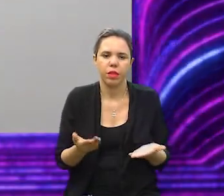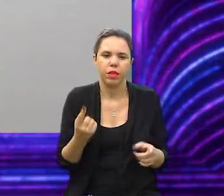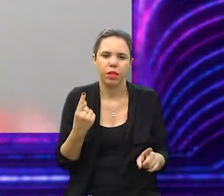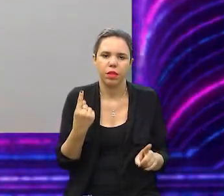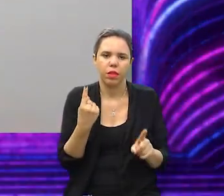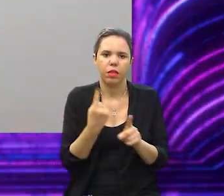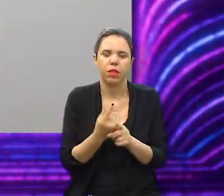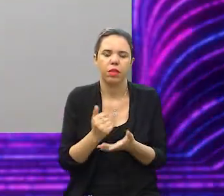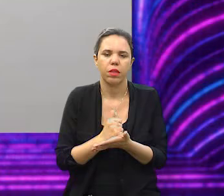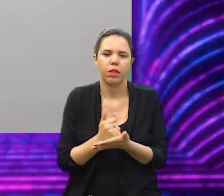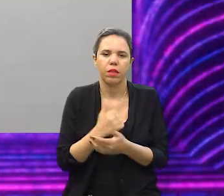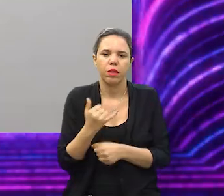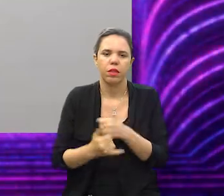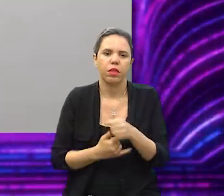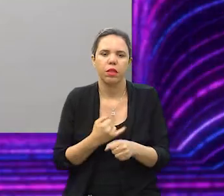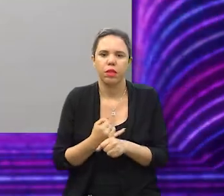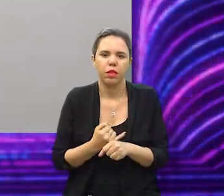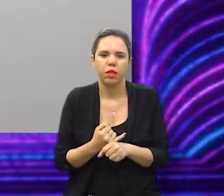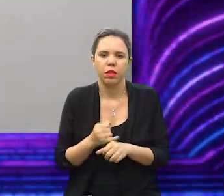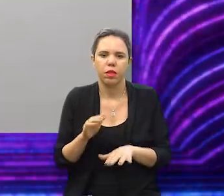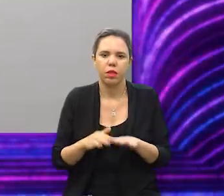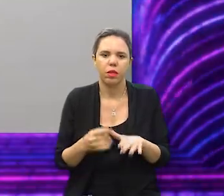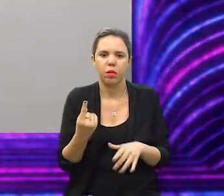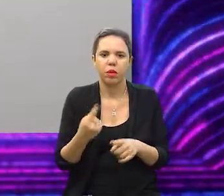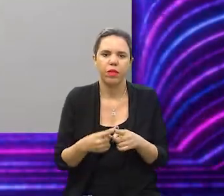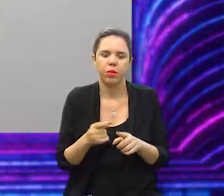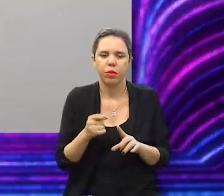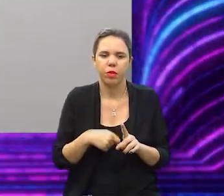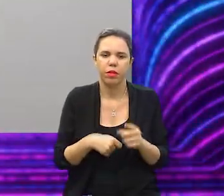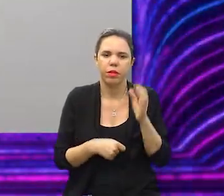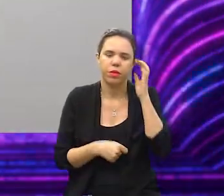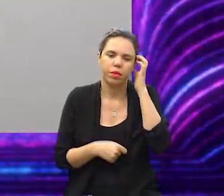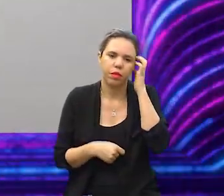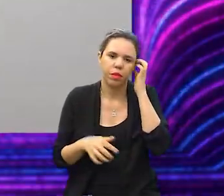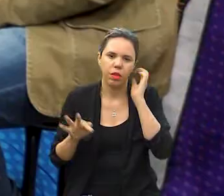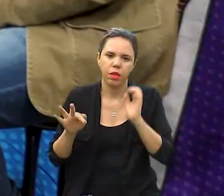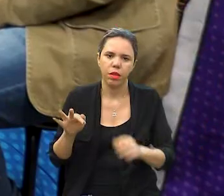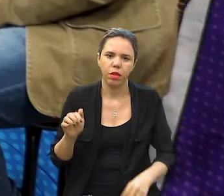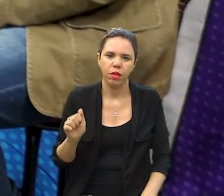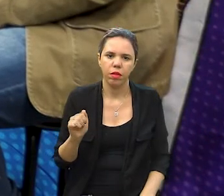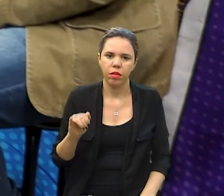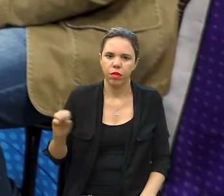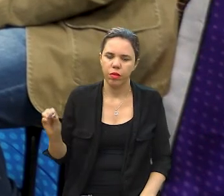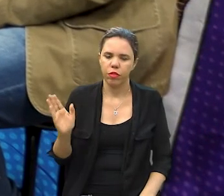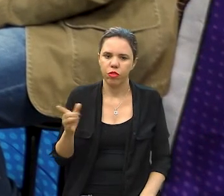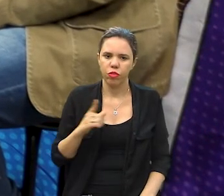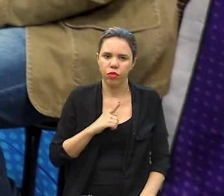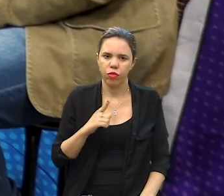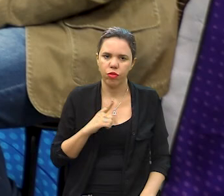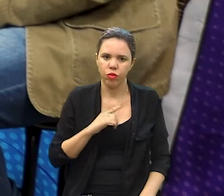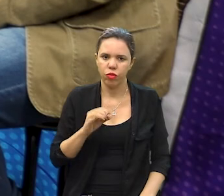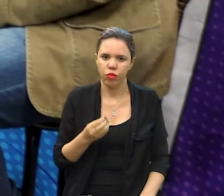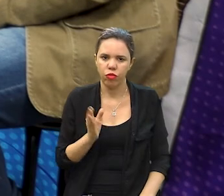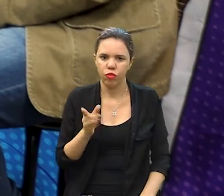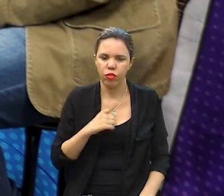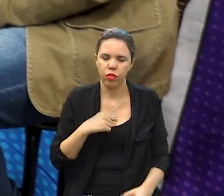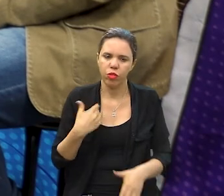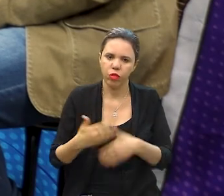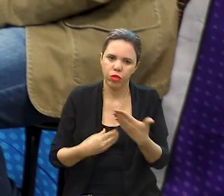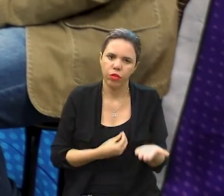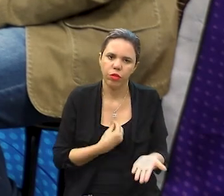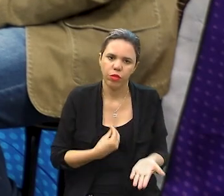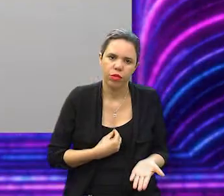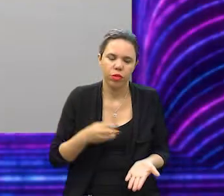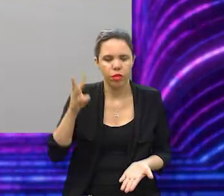encontro de jogo online, muitas vezes, uma vez por mês, né? O Fábio e o Vitor e o João já tem uma rotina.